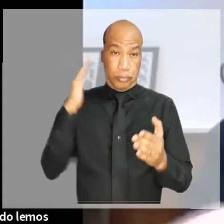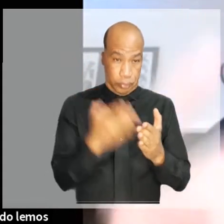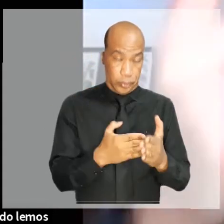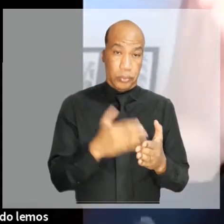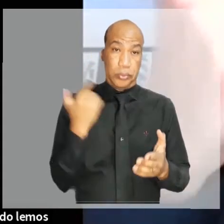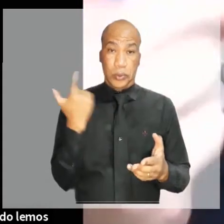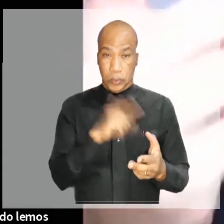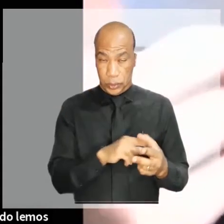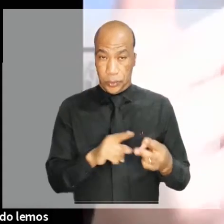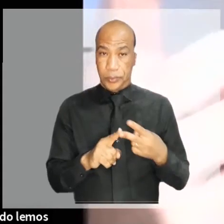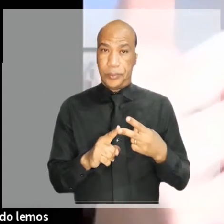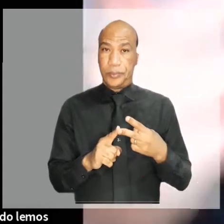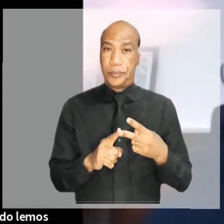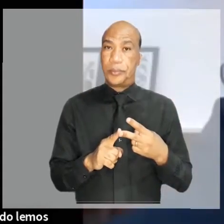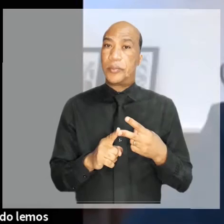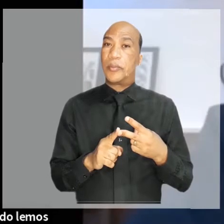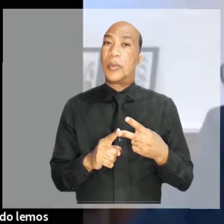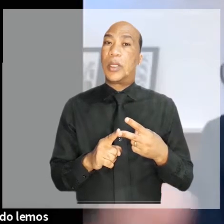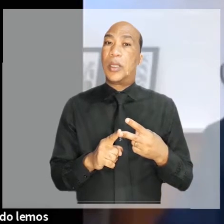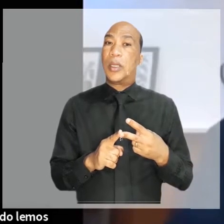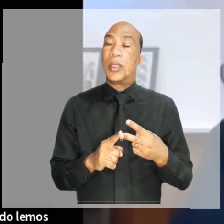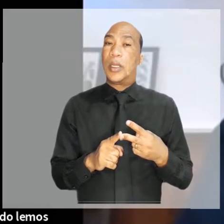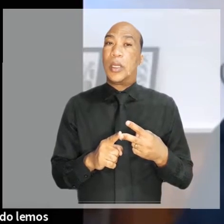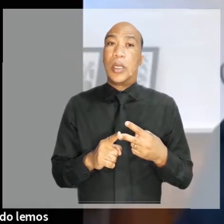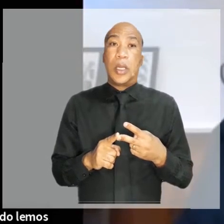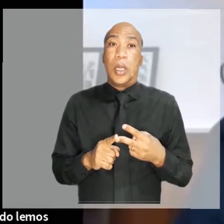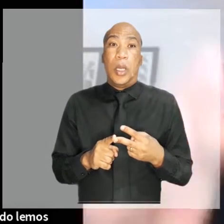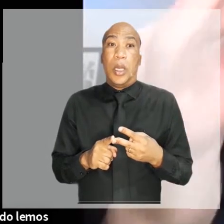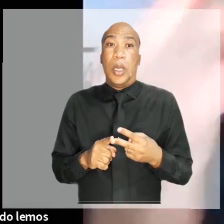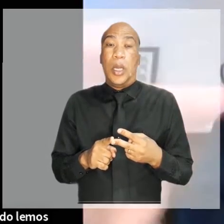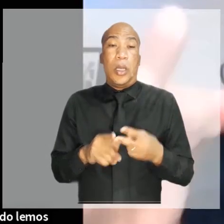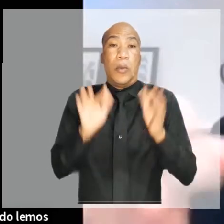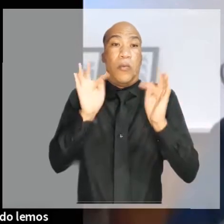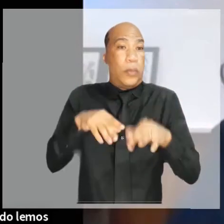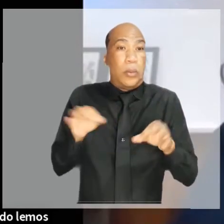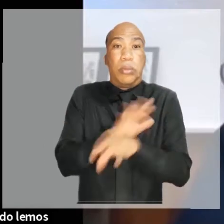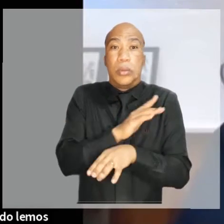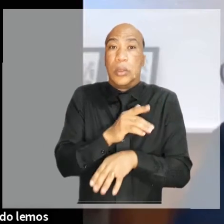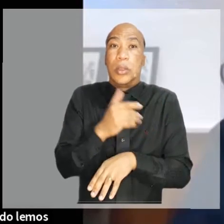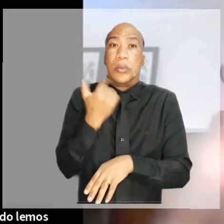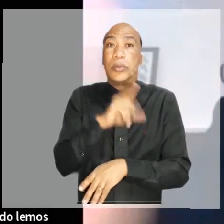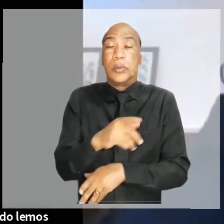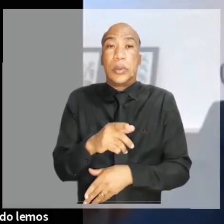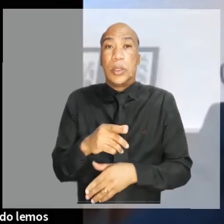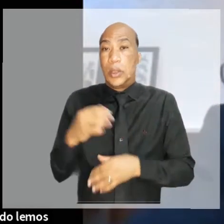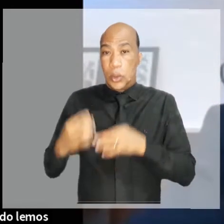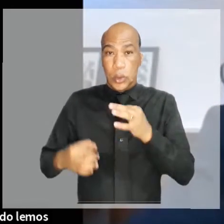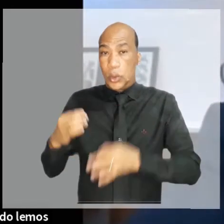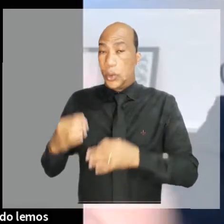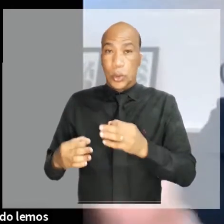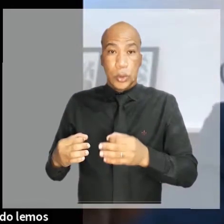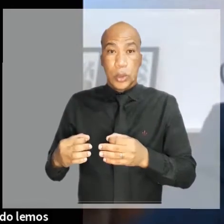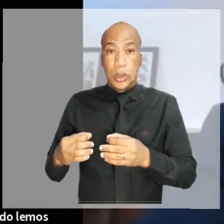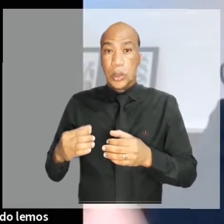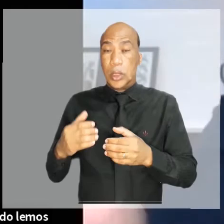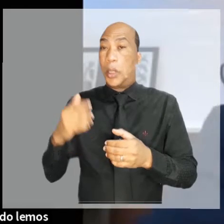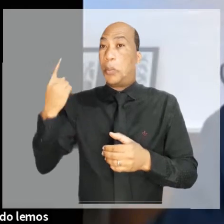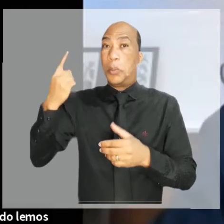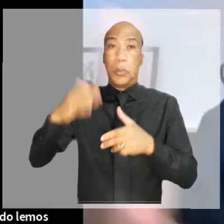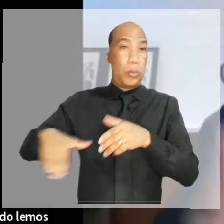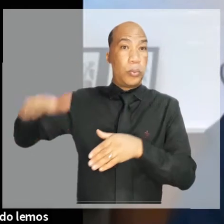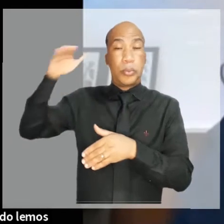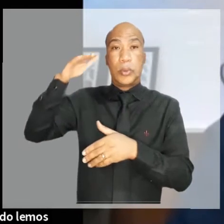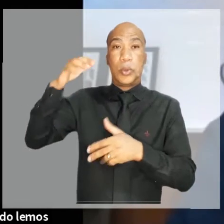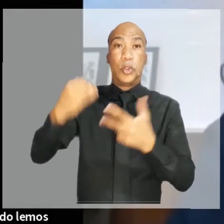sucessos, né? Ao cumprimento do plano, que, como a gente viu, é um sucesso, e a segunda coisa, ao resultado concreto, que é,